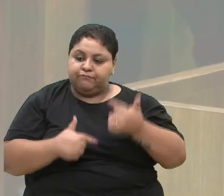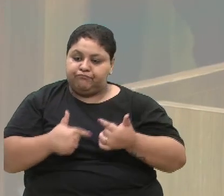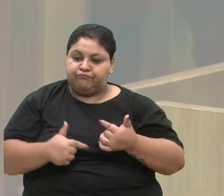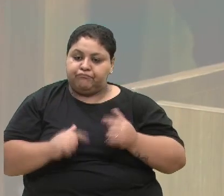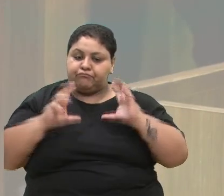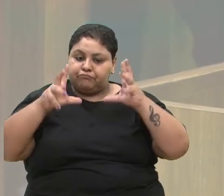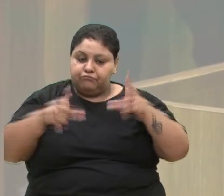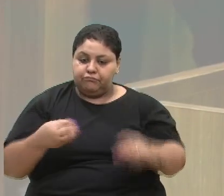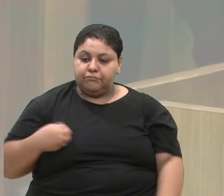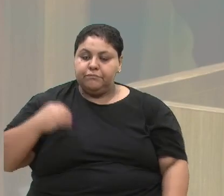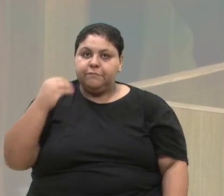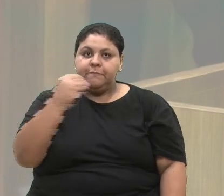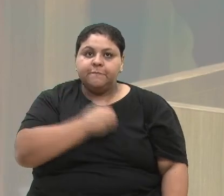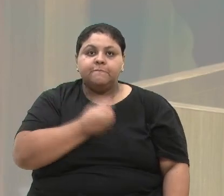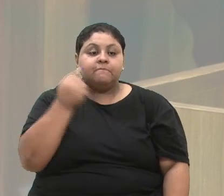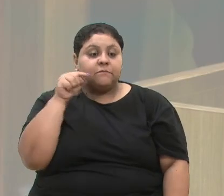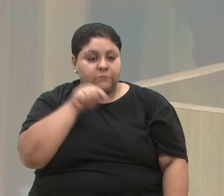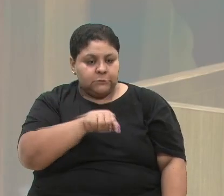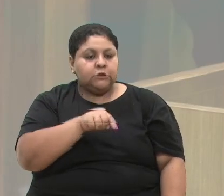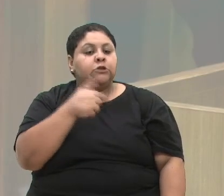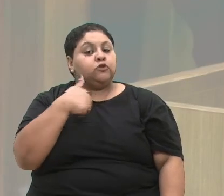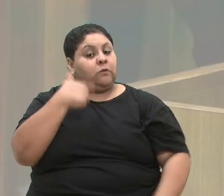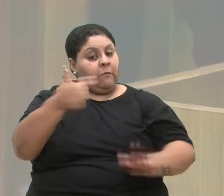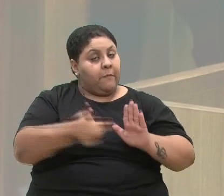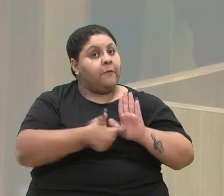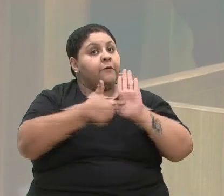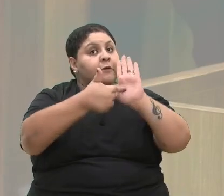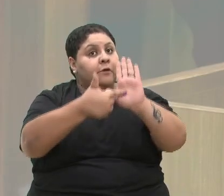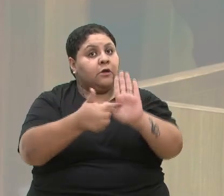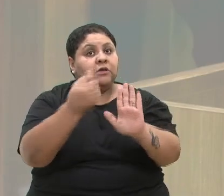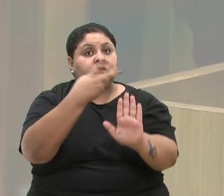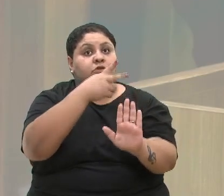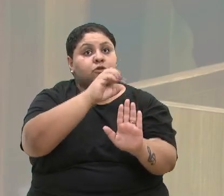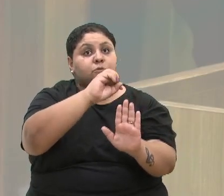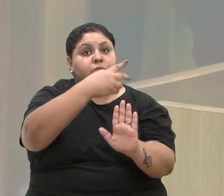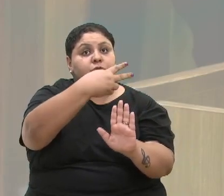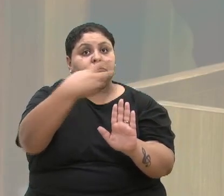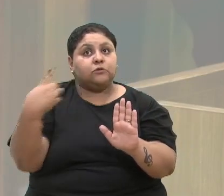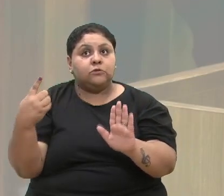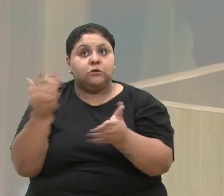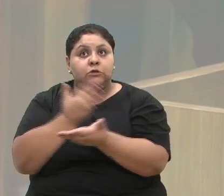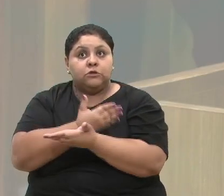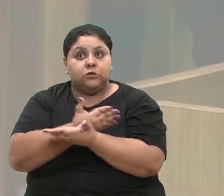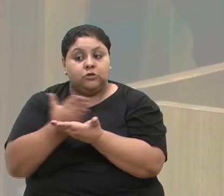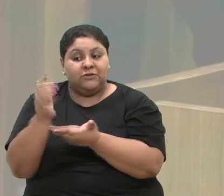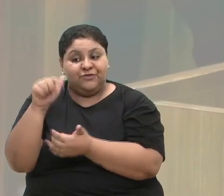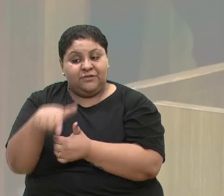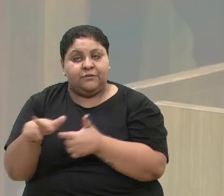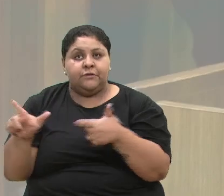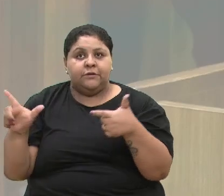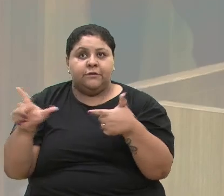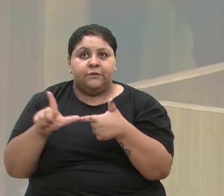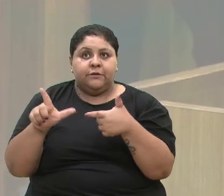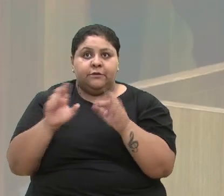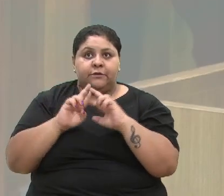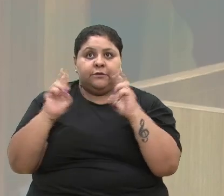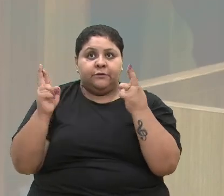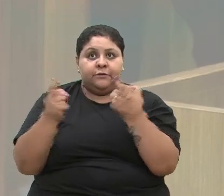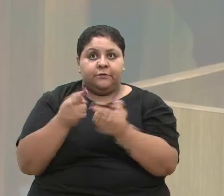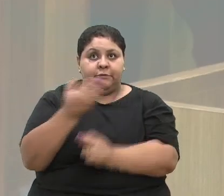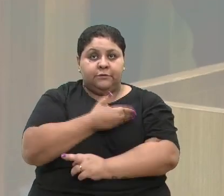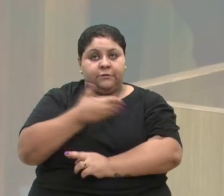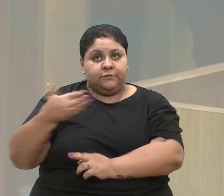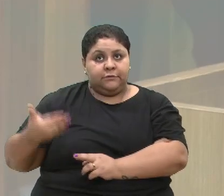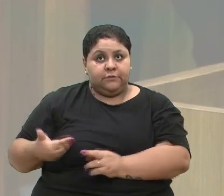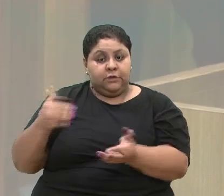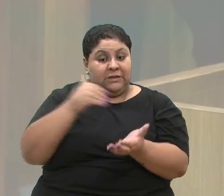Faz o trabalho de 100. Isso eu apresentei aqui em 2021, no início dessa legislação, numa reunião pública cuja